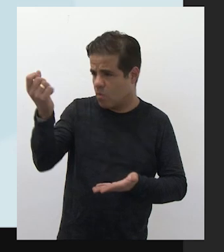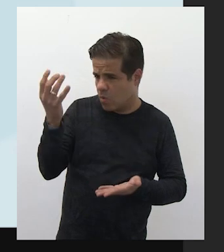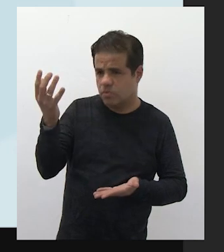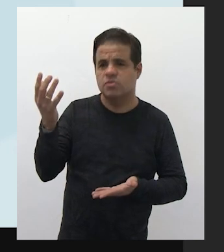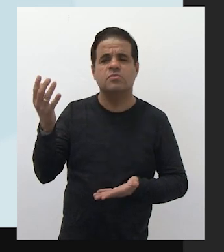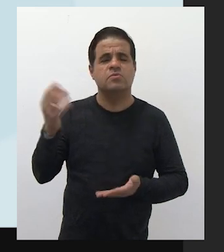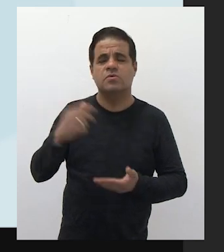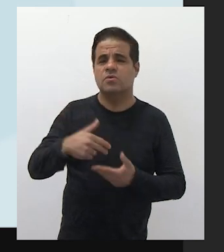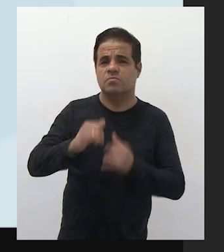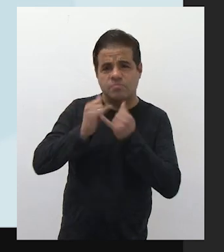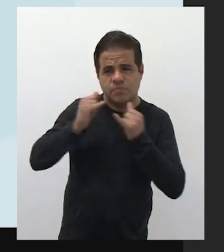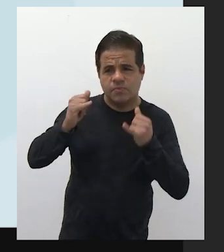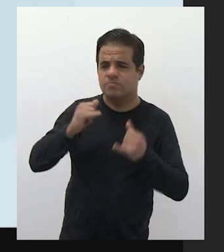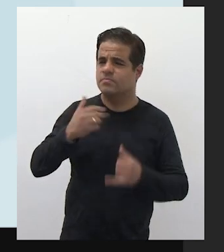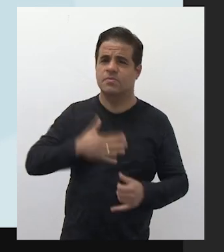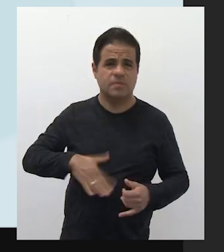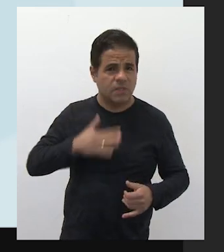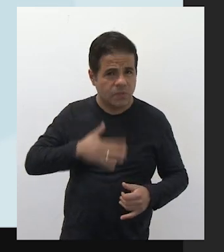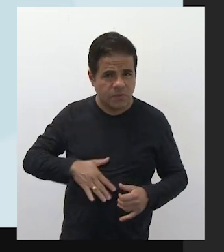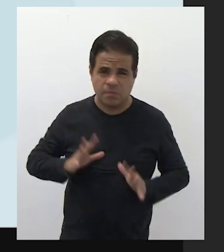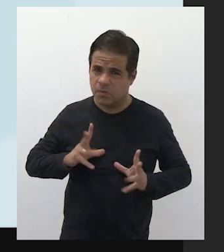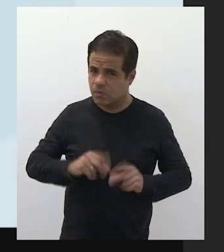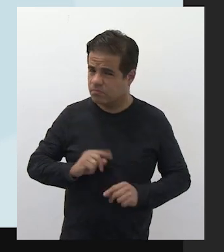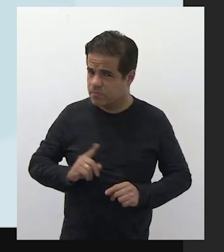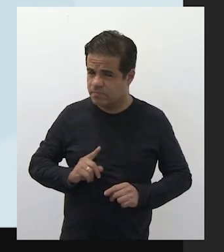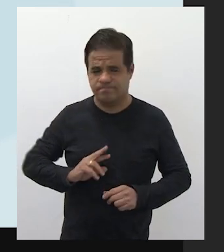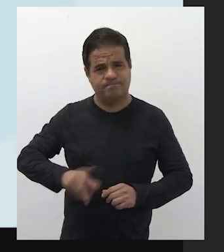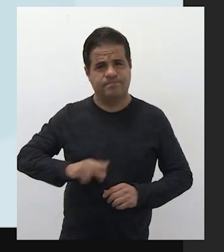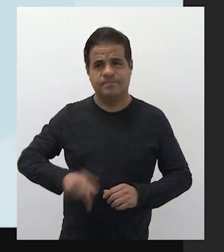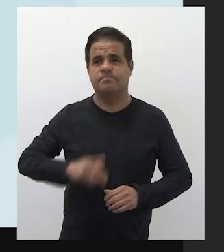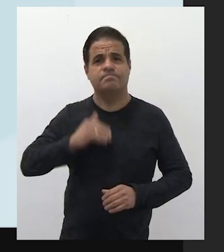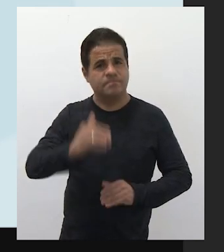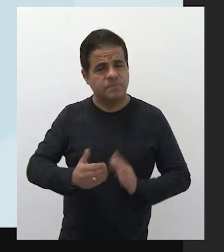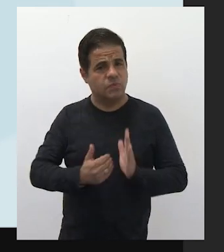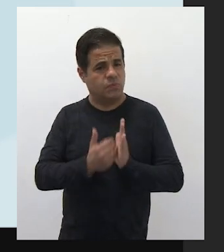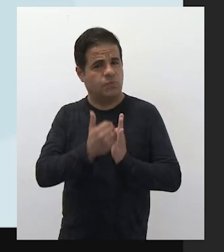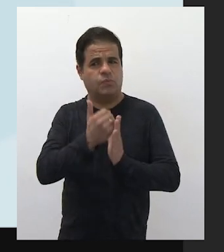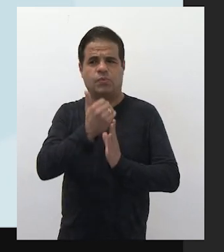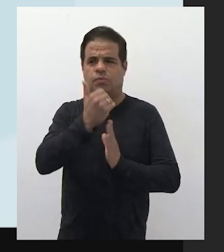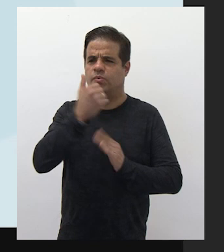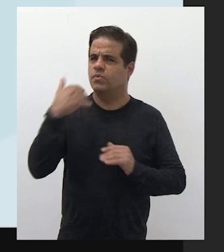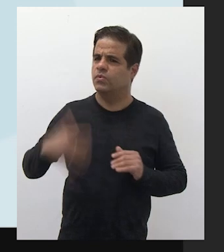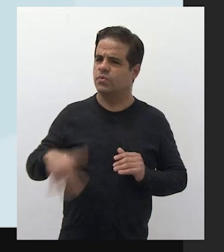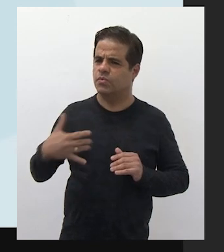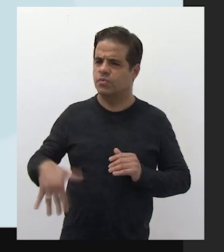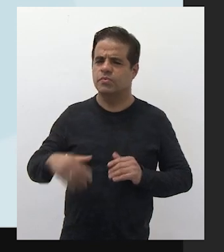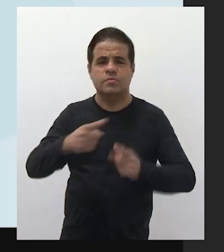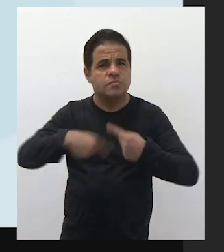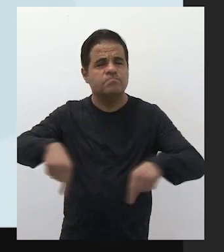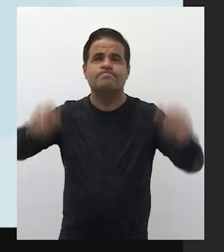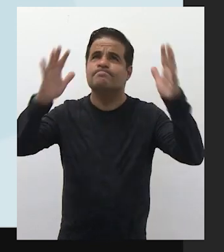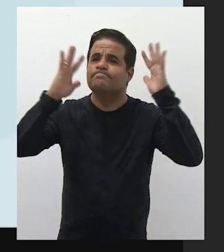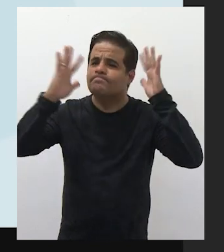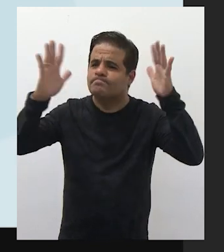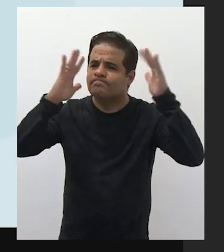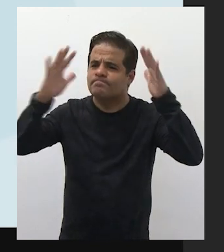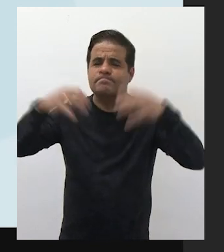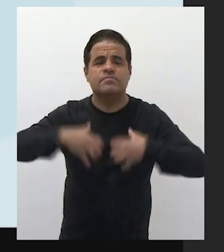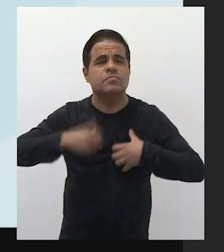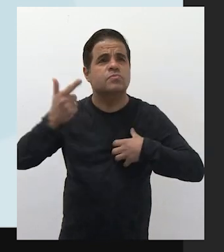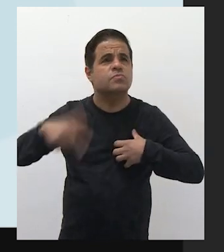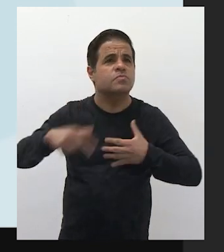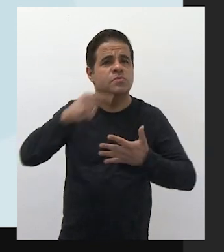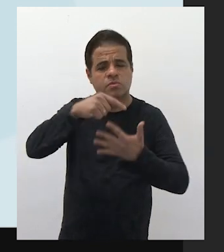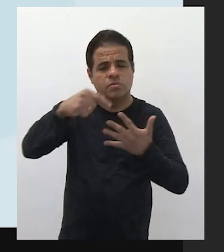coisa assim tranquila para todo mundo, cada vez mais alta. Então a gente precisa pensar em outras fontes